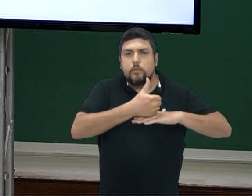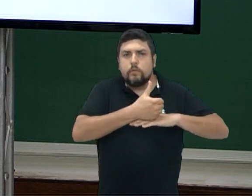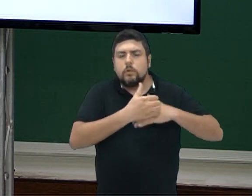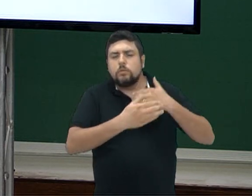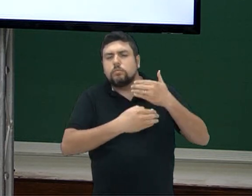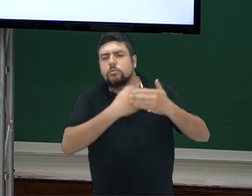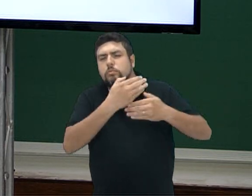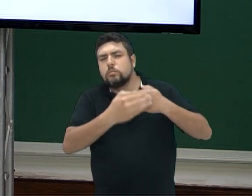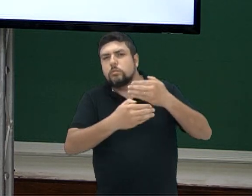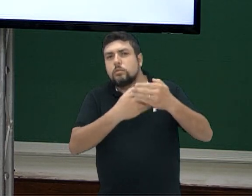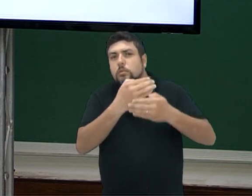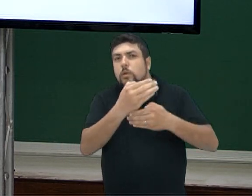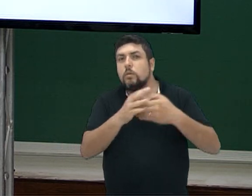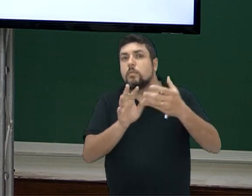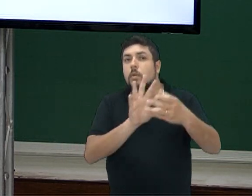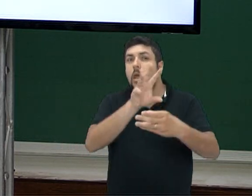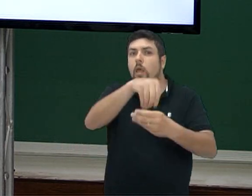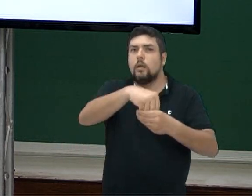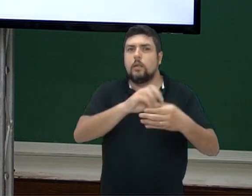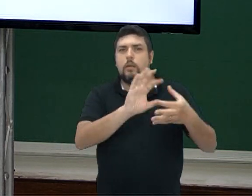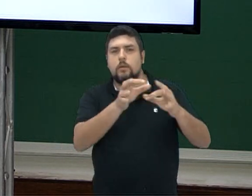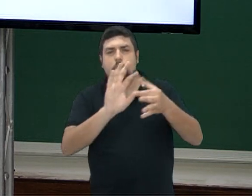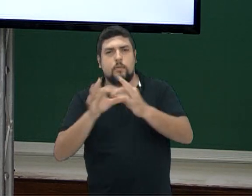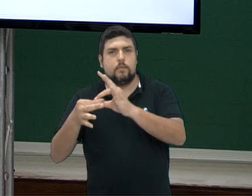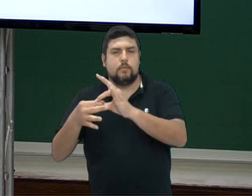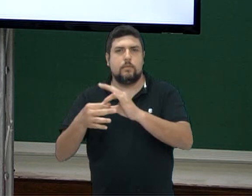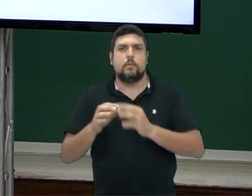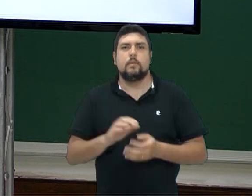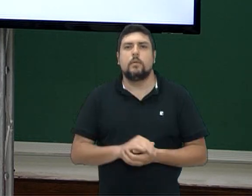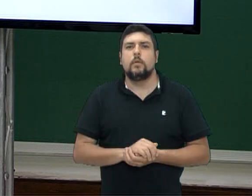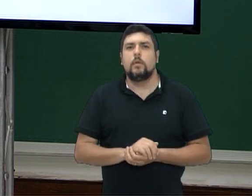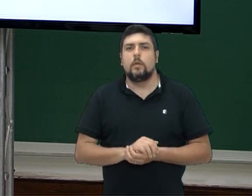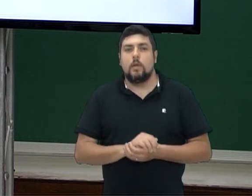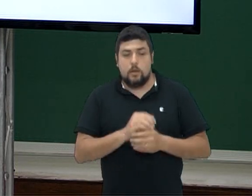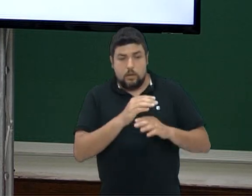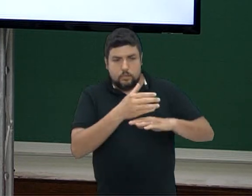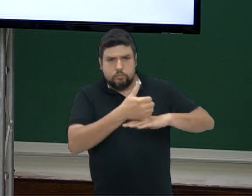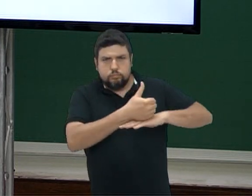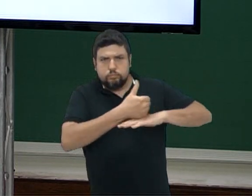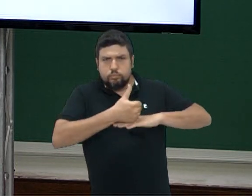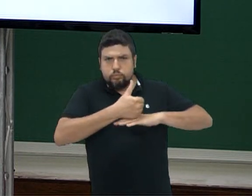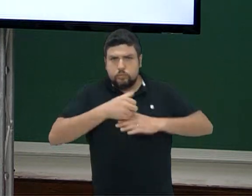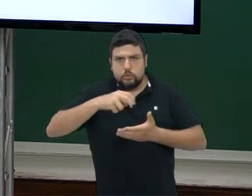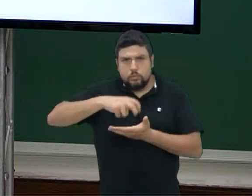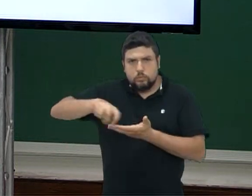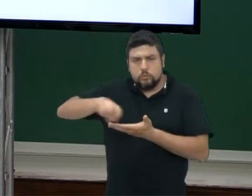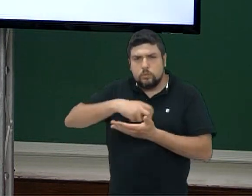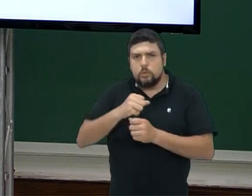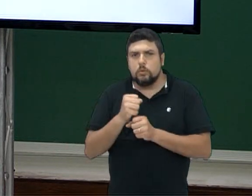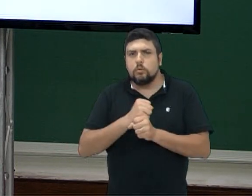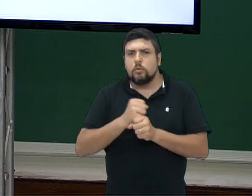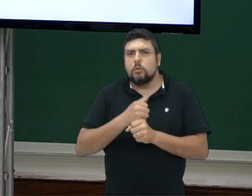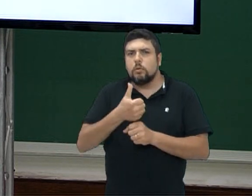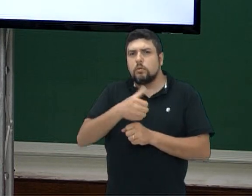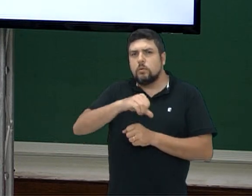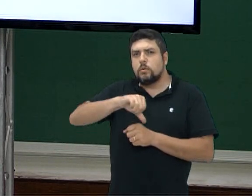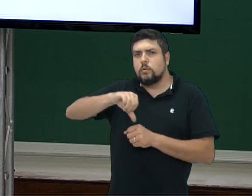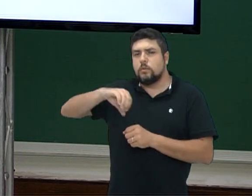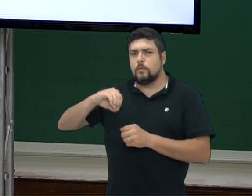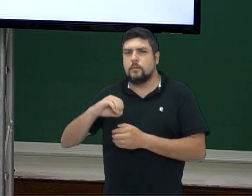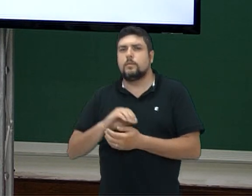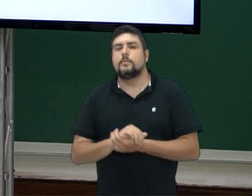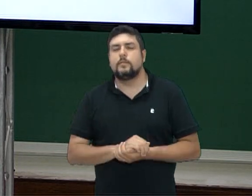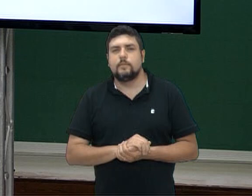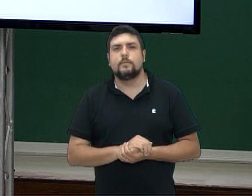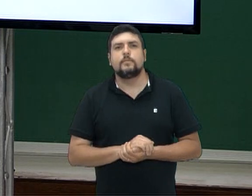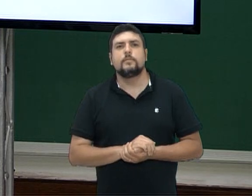tempo, né? Então, a partir dos meados dos anos 90, a gente já começa a ter uma profissionalização do esporte, e não somente nas Olimpíadas, tá? Então,